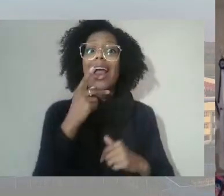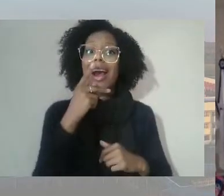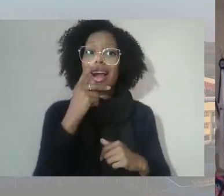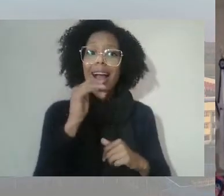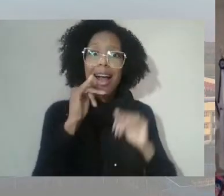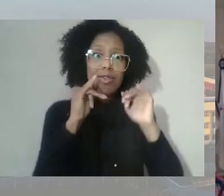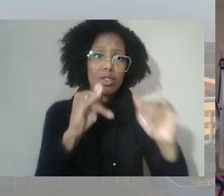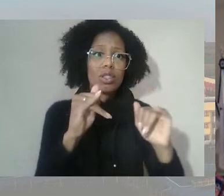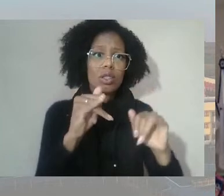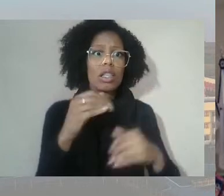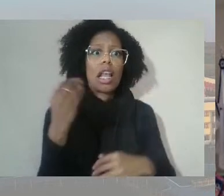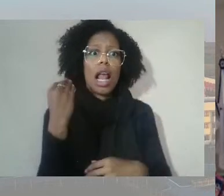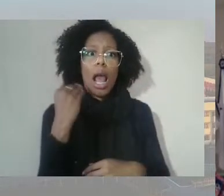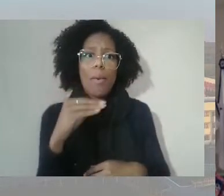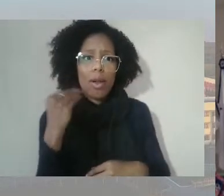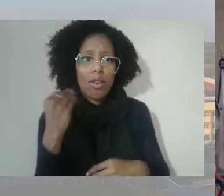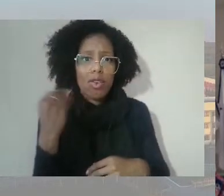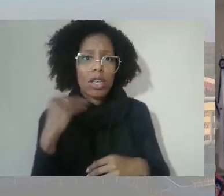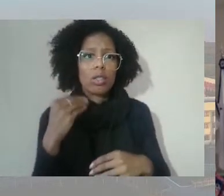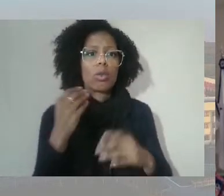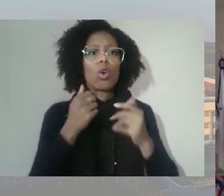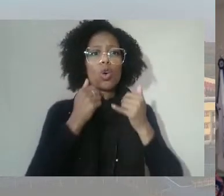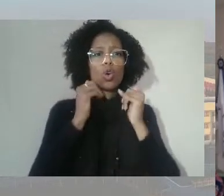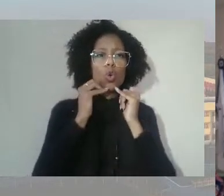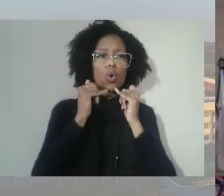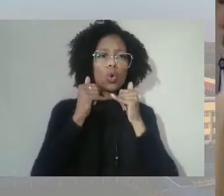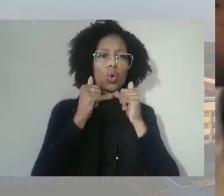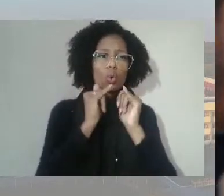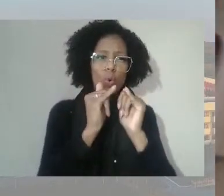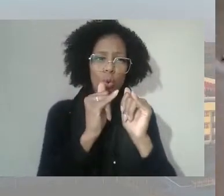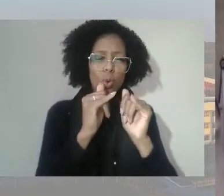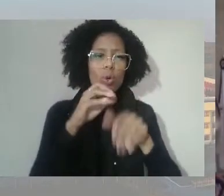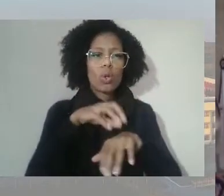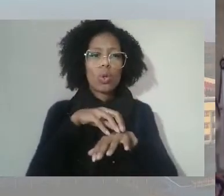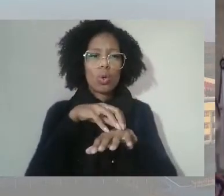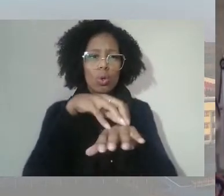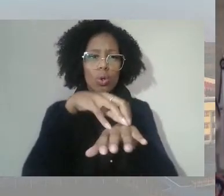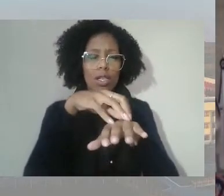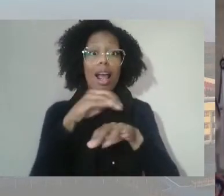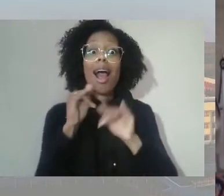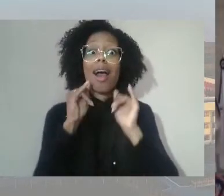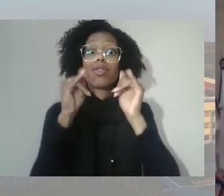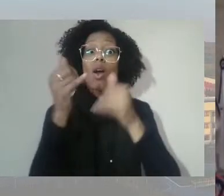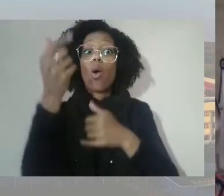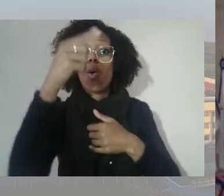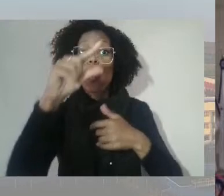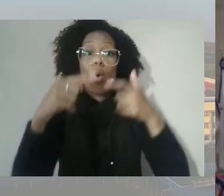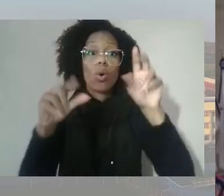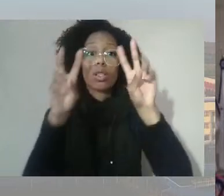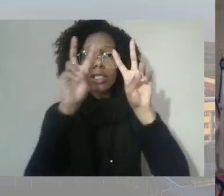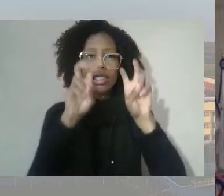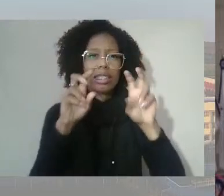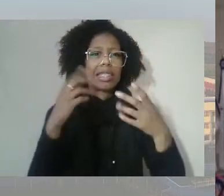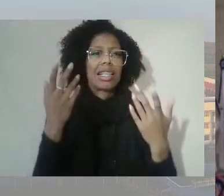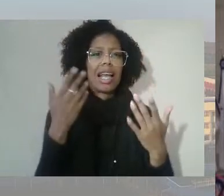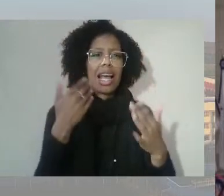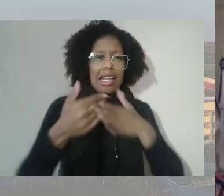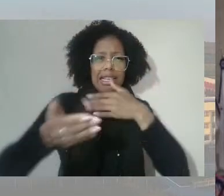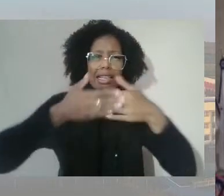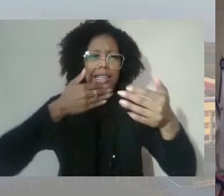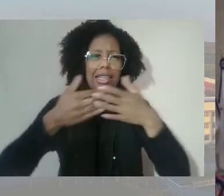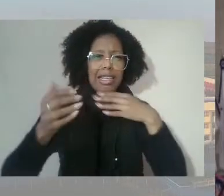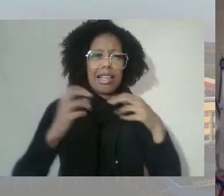aproveitado do transporte concedido pela instituição, para visar outro propósito de atrapalhar, constranger